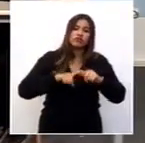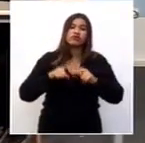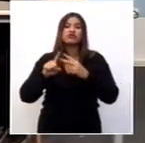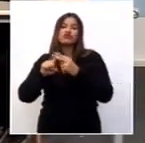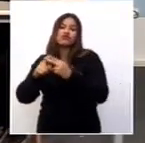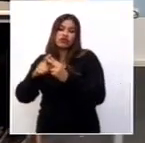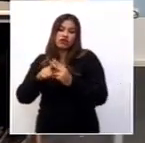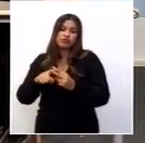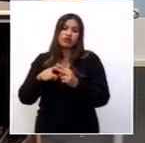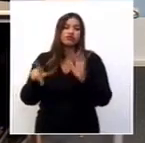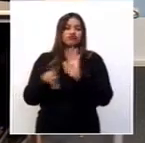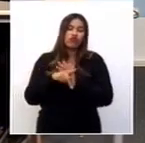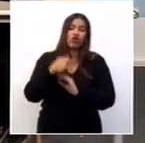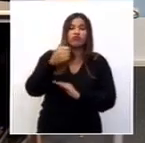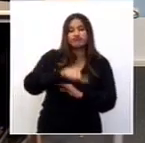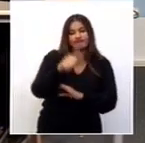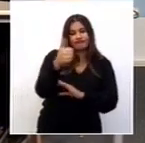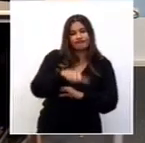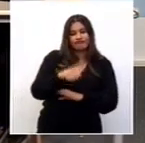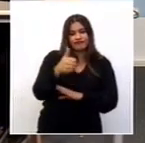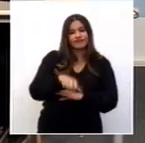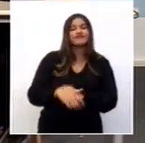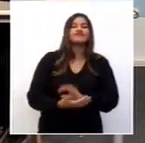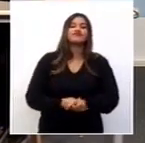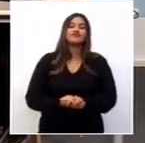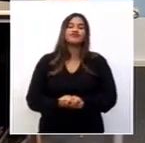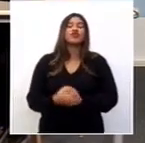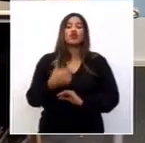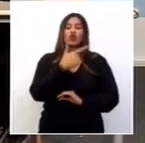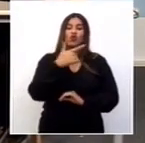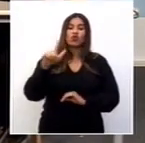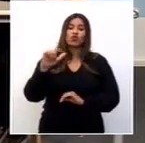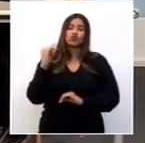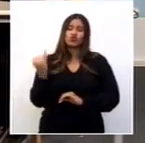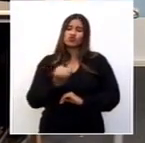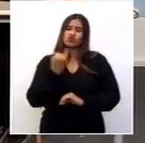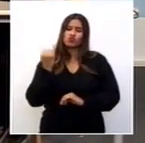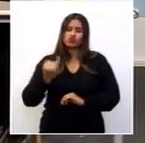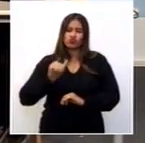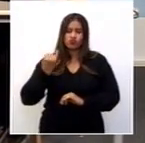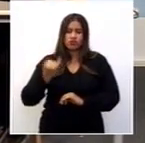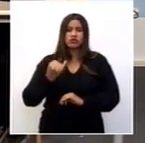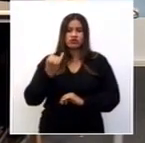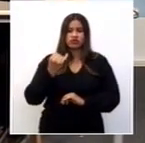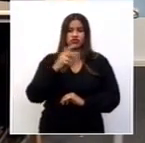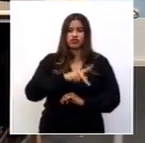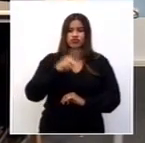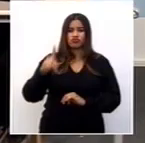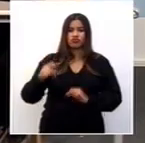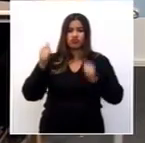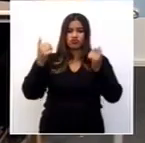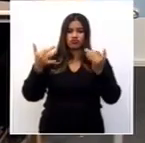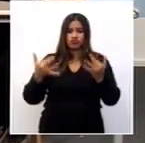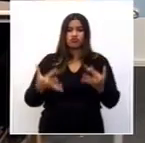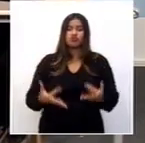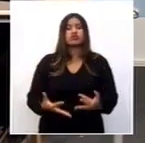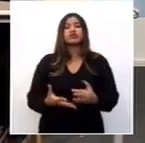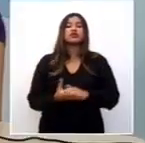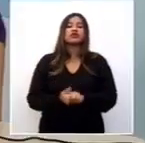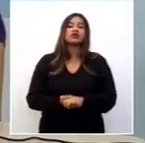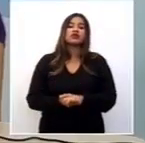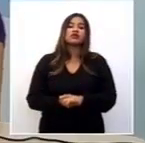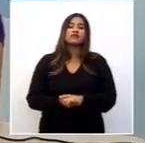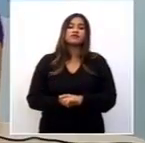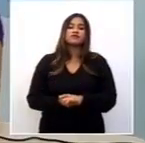de avaliação. Outro ponto importante levantado pelo professor Cipriano Carlos Lucchesi